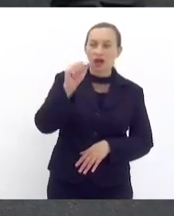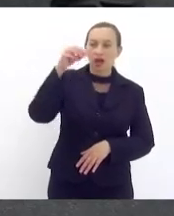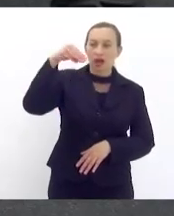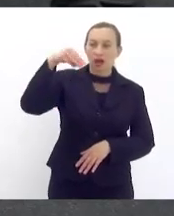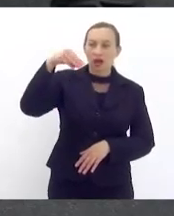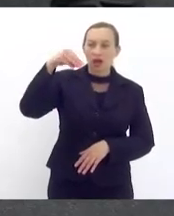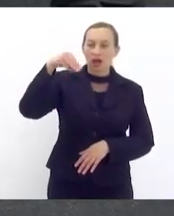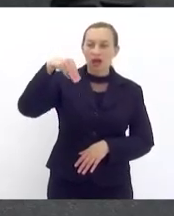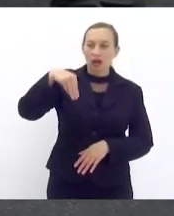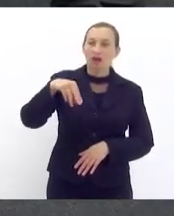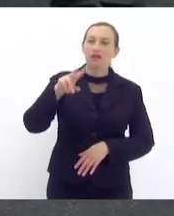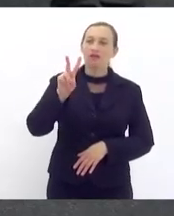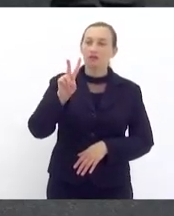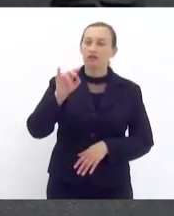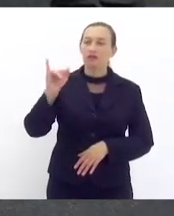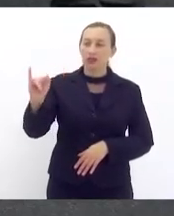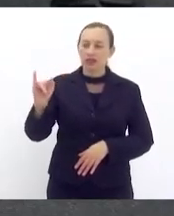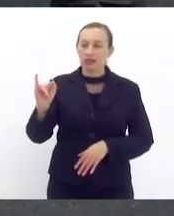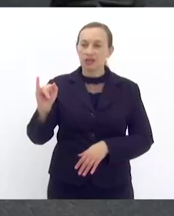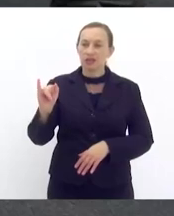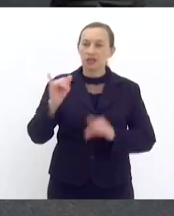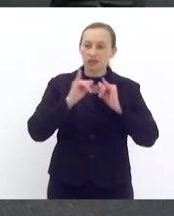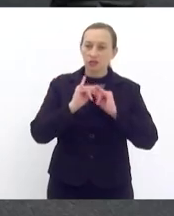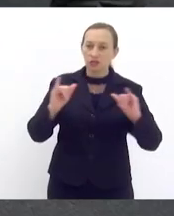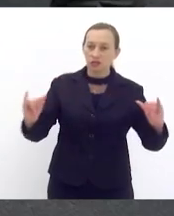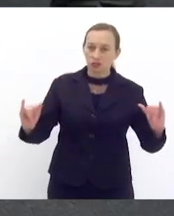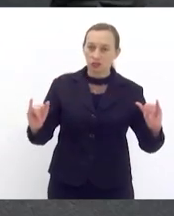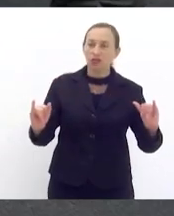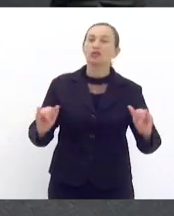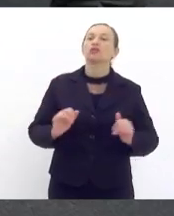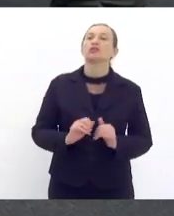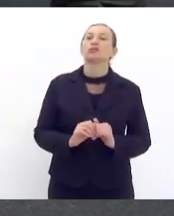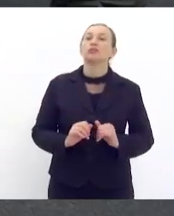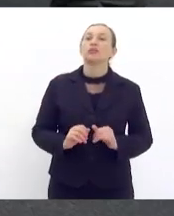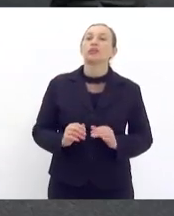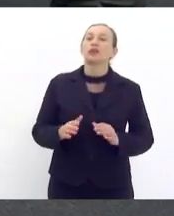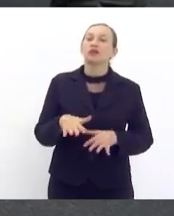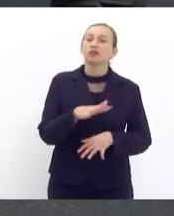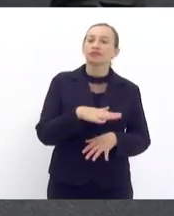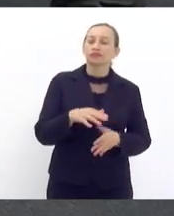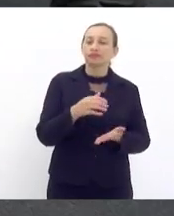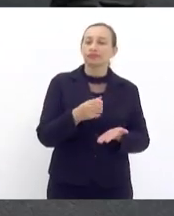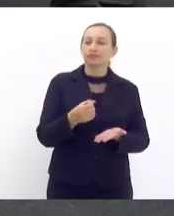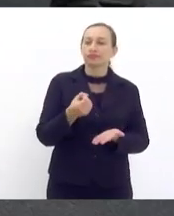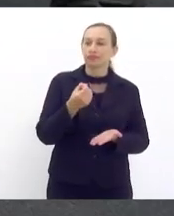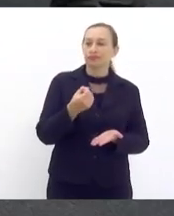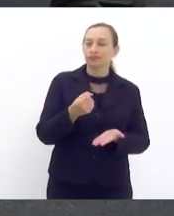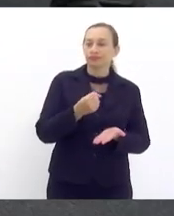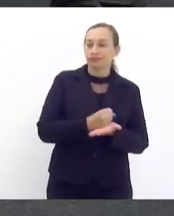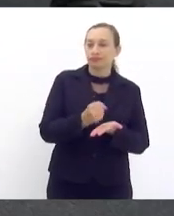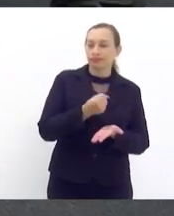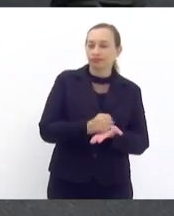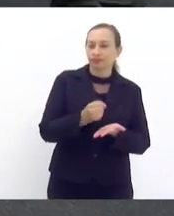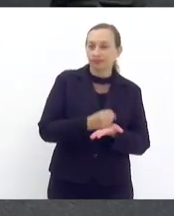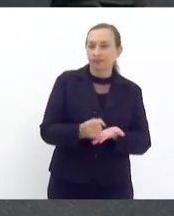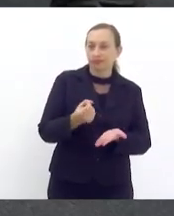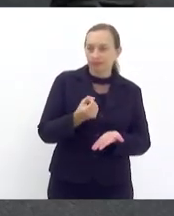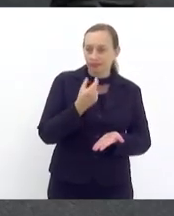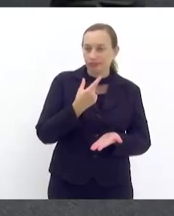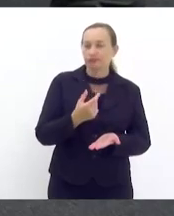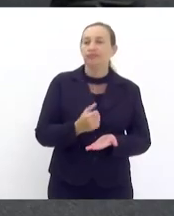divulgou no seu anuário estatístico do mercado farmacêutico que o setor industrial